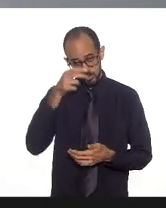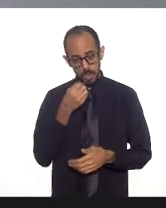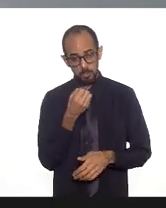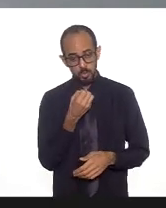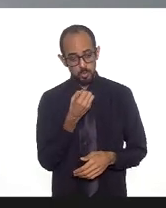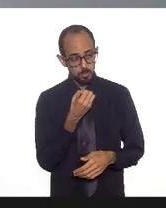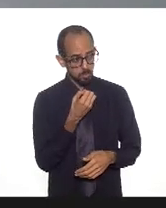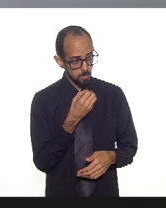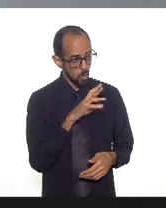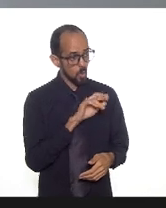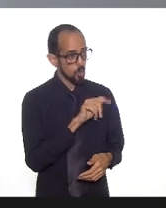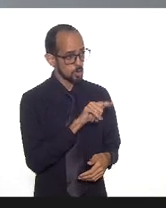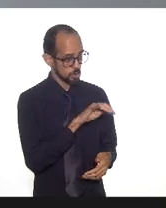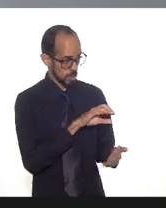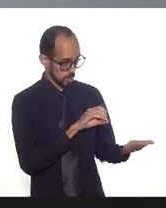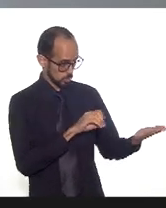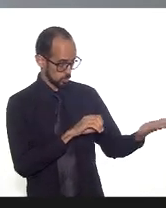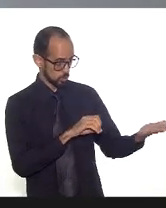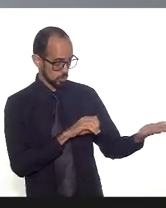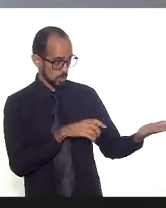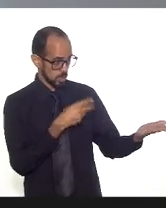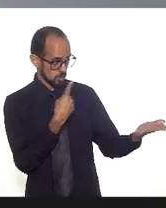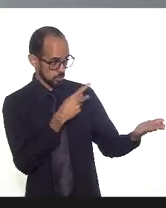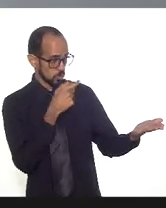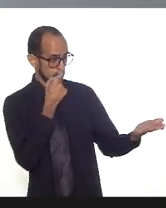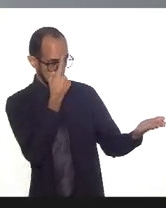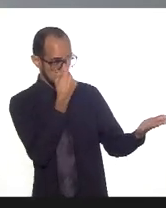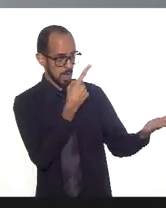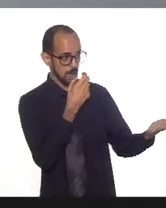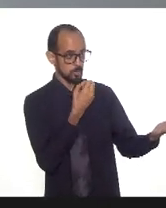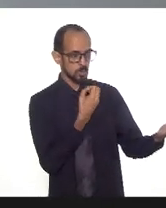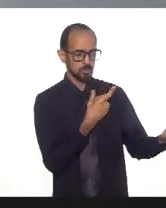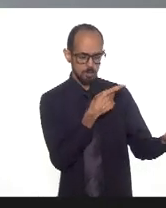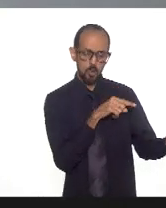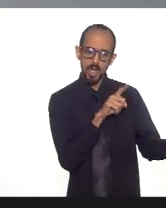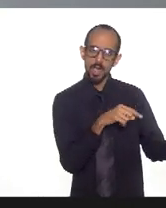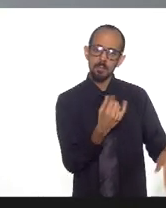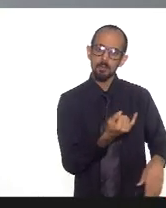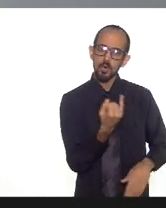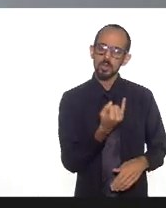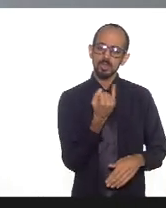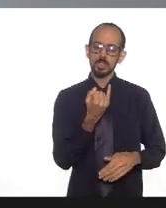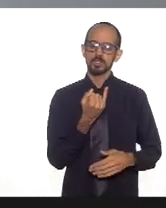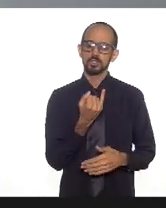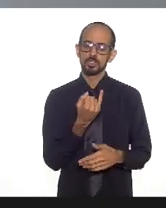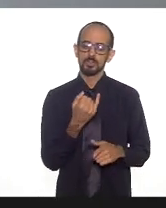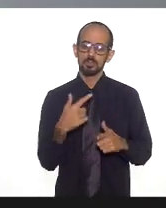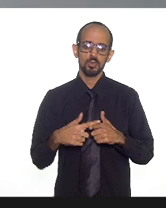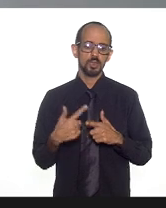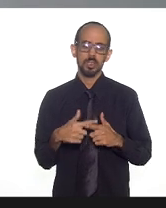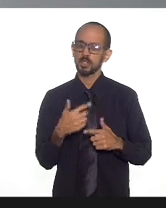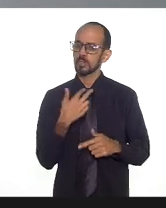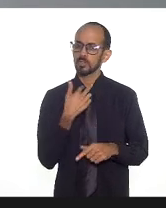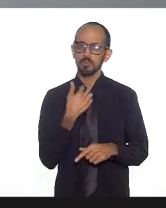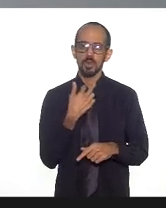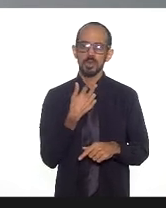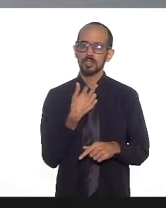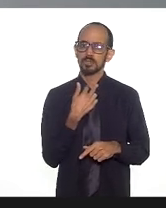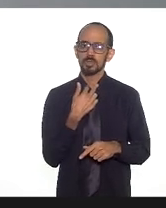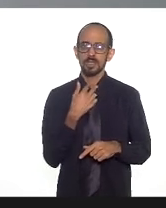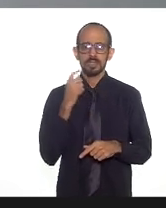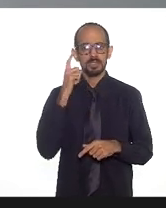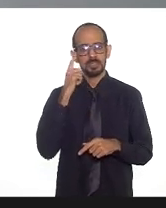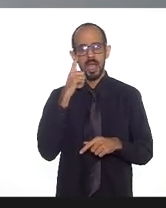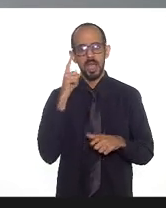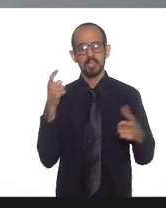bom essa ampliação, essa sua visão de ampliação. Isso é fundamental. Não podemos pensar em redução, né? Como